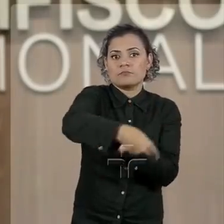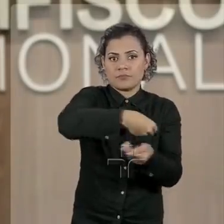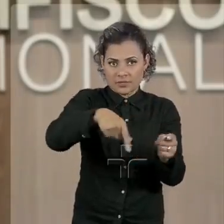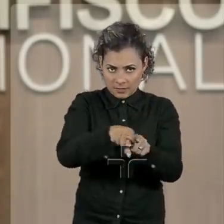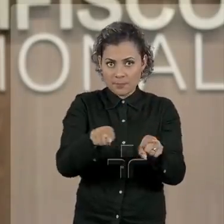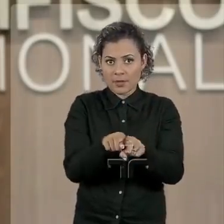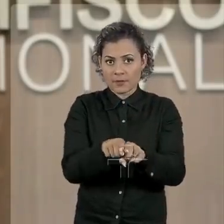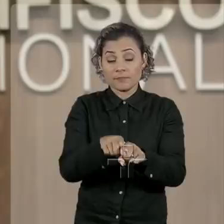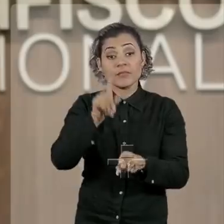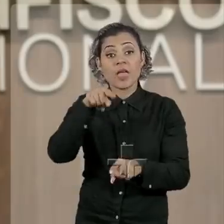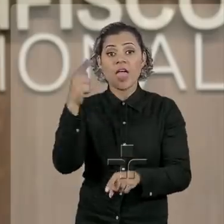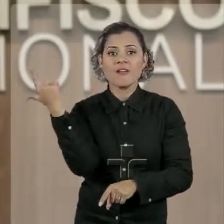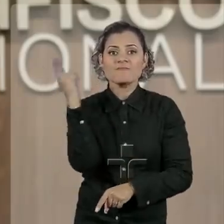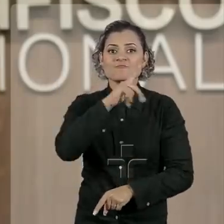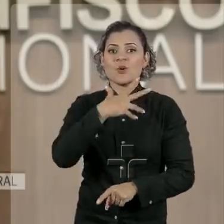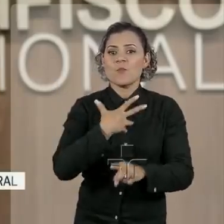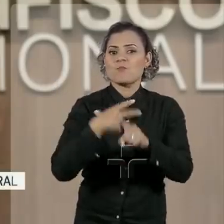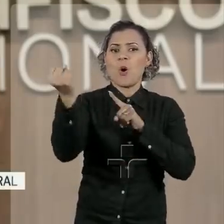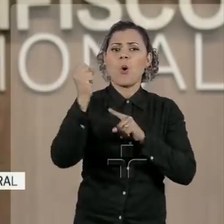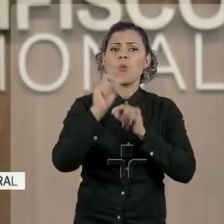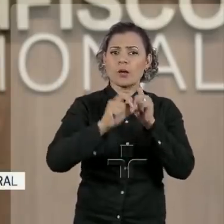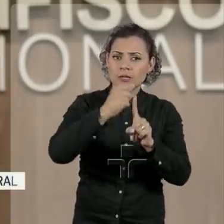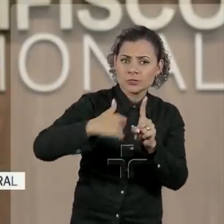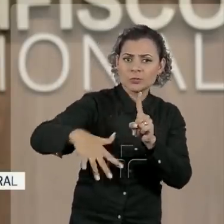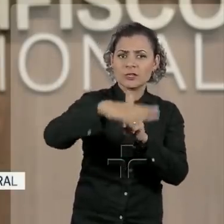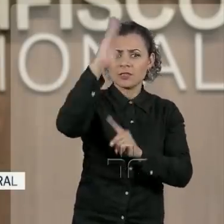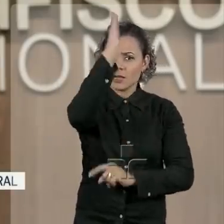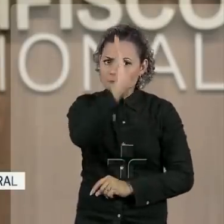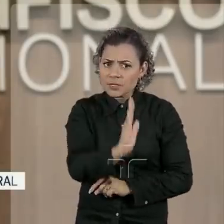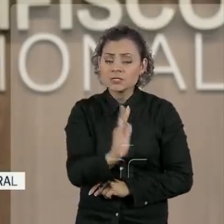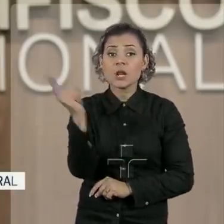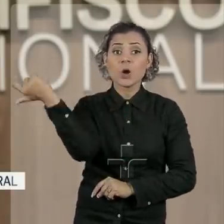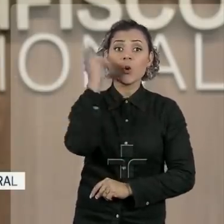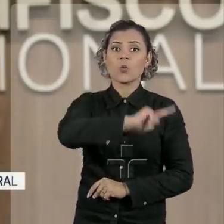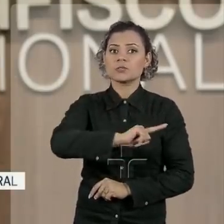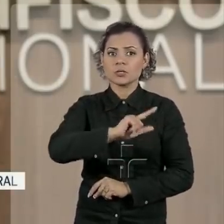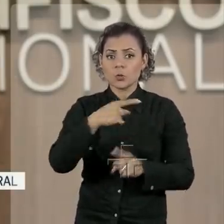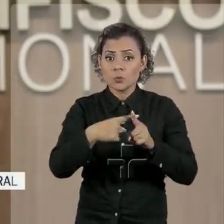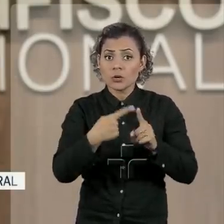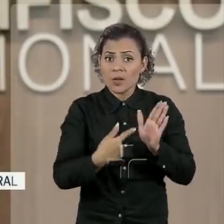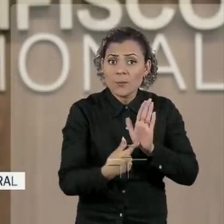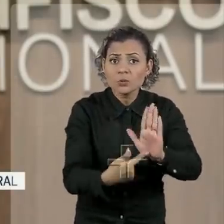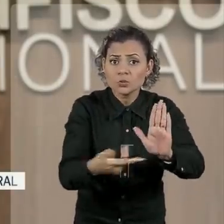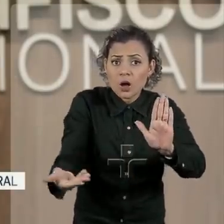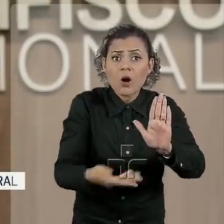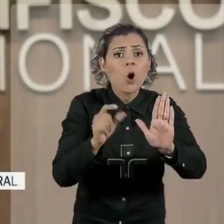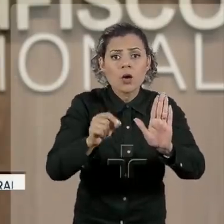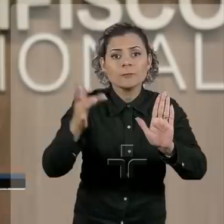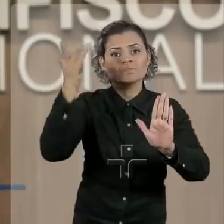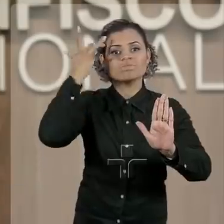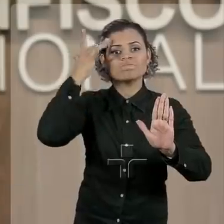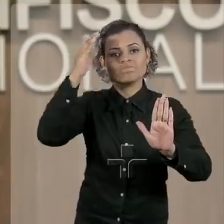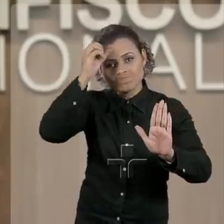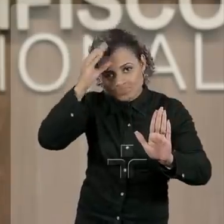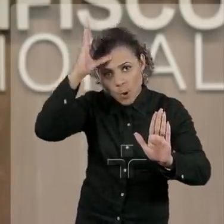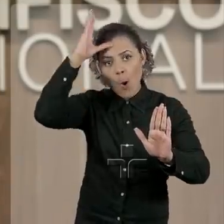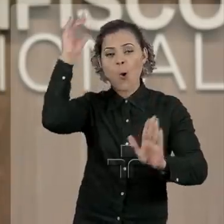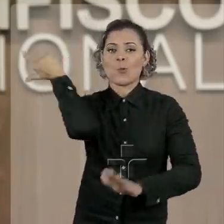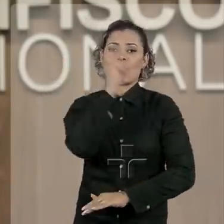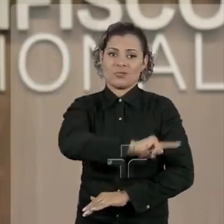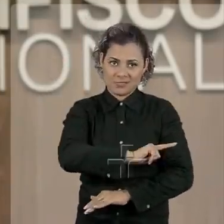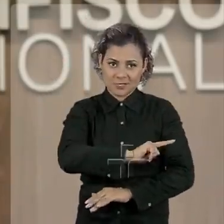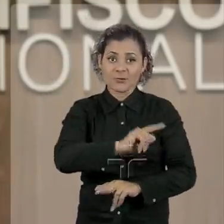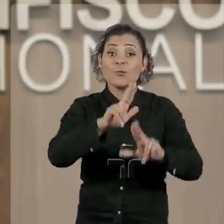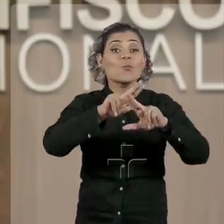vitória da sociedade brasileira que vem dando demonstrações inequívocas de amadurecimento em tudo